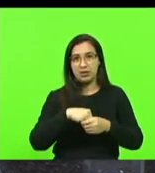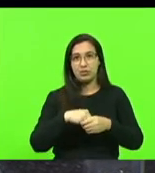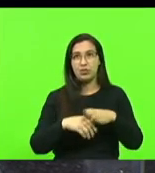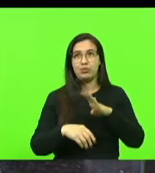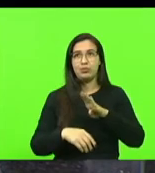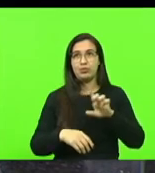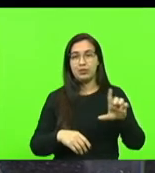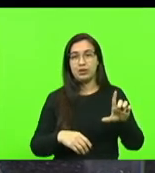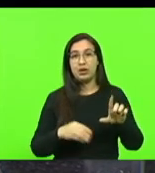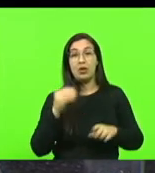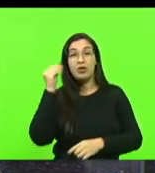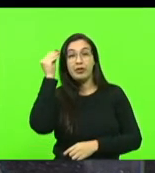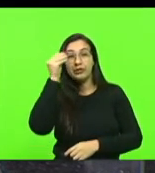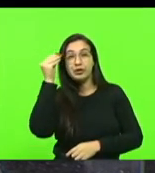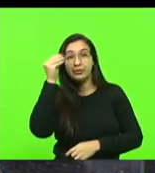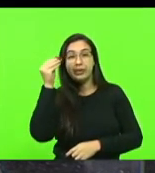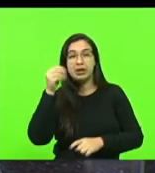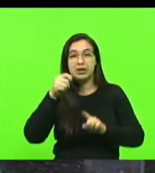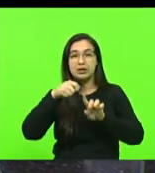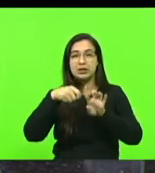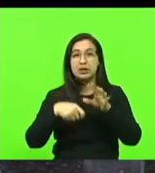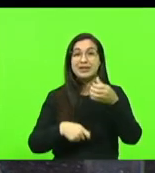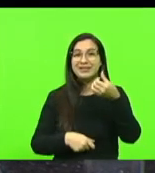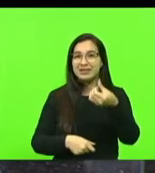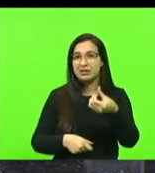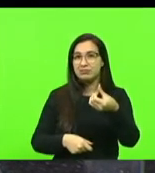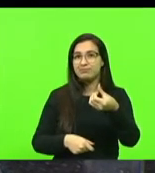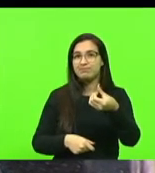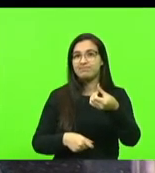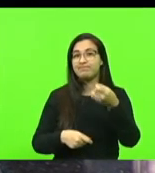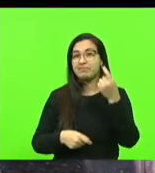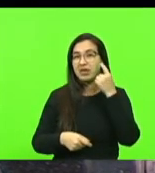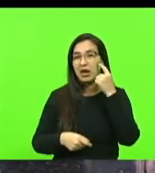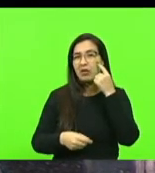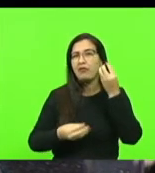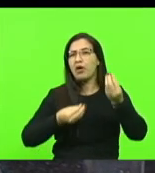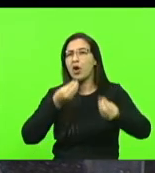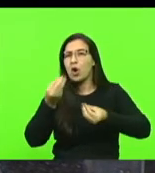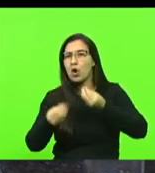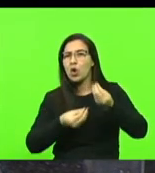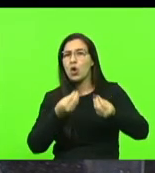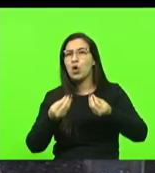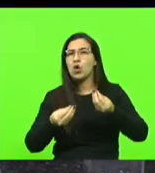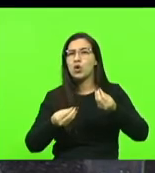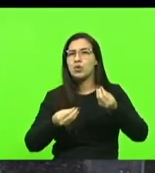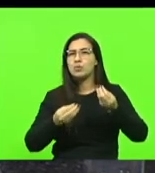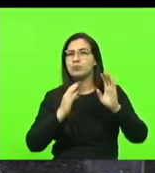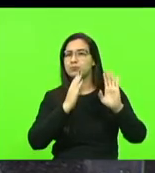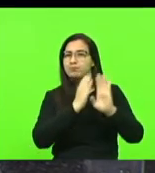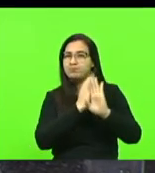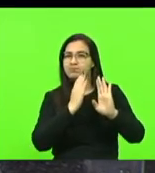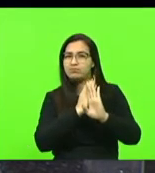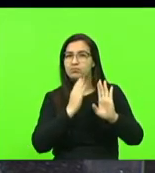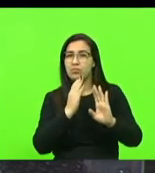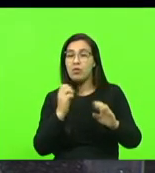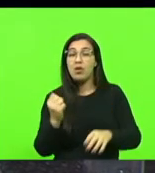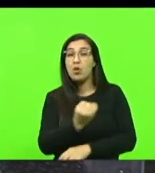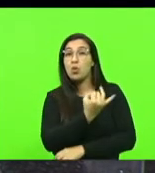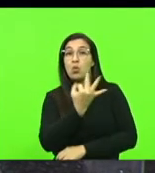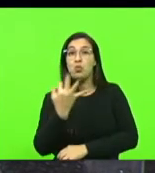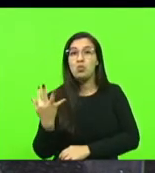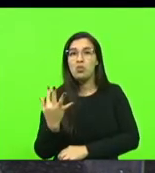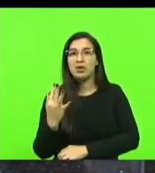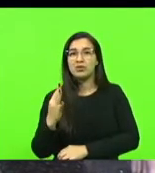uma experiência de 6 meses. E daí nós vamos fazer um levantamento do número de ocorrências de vítima e